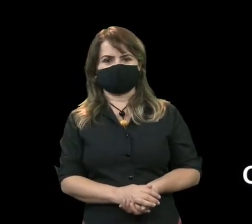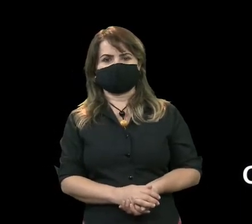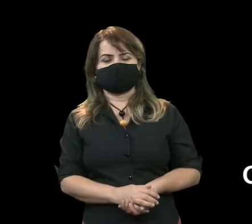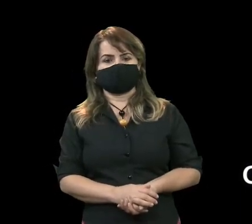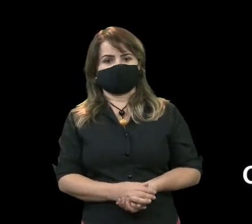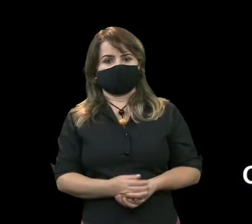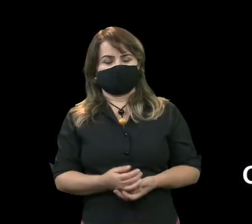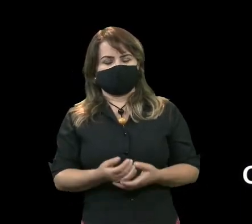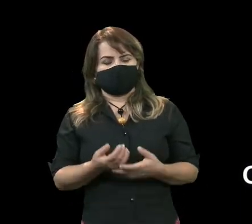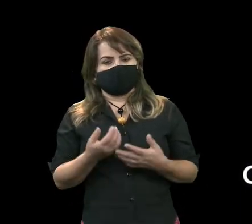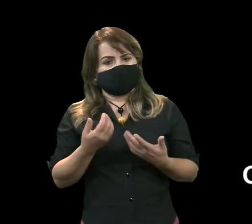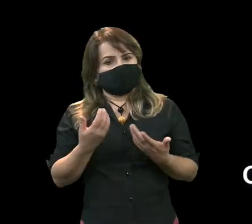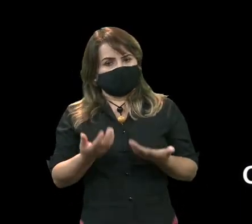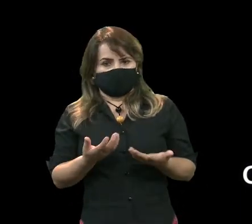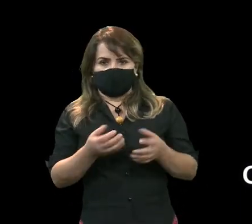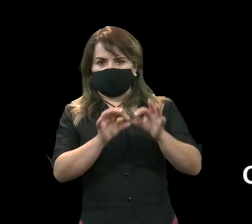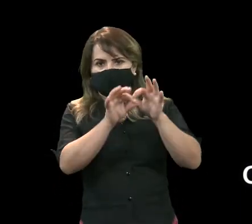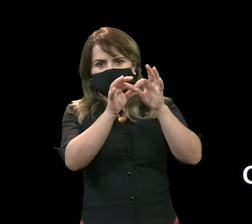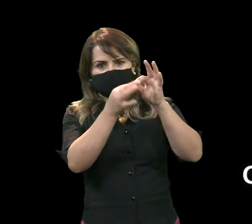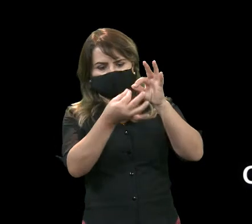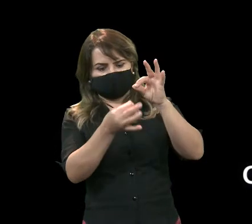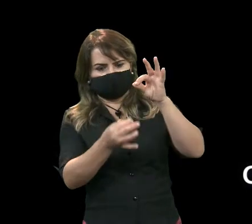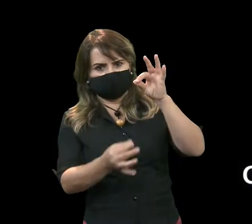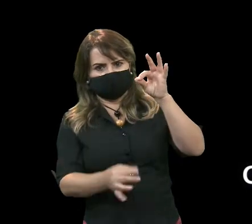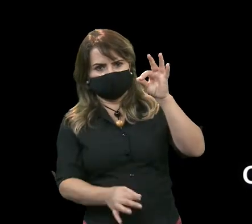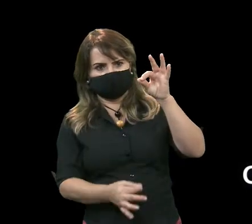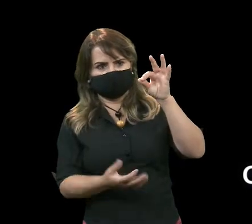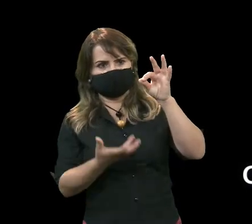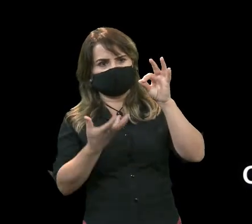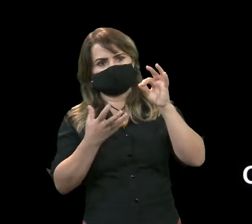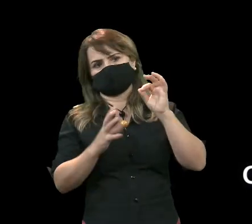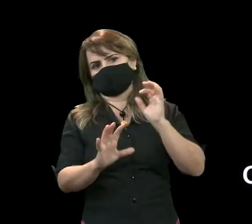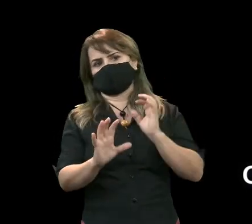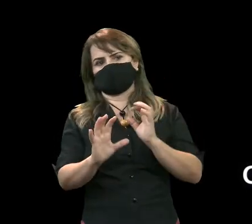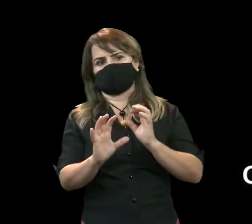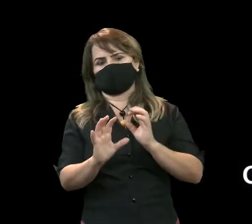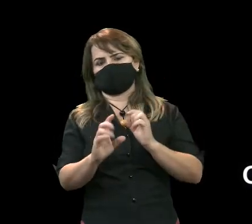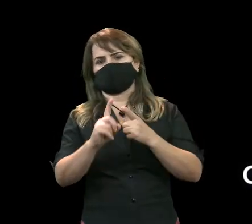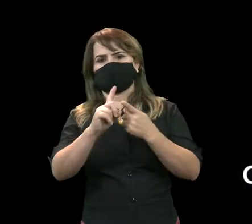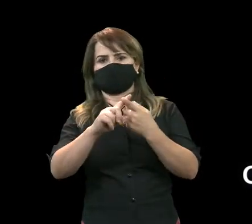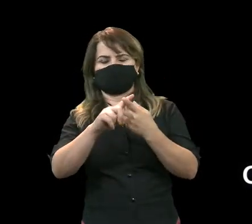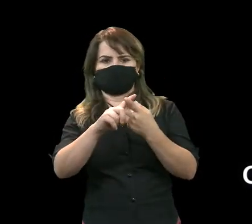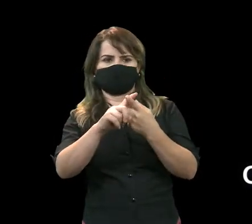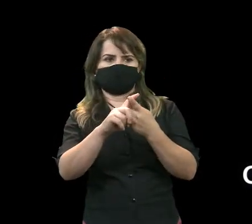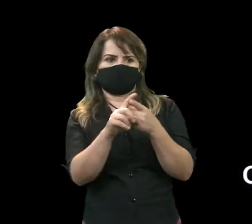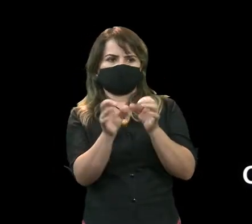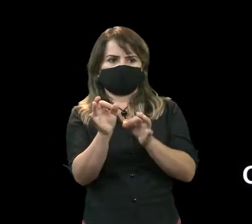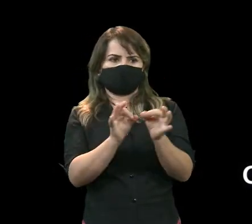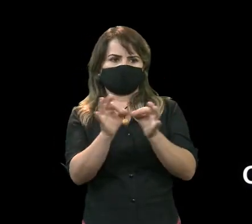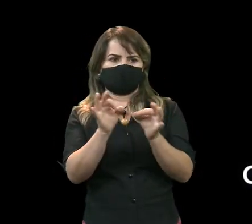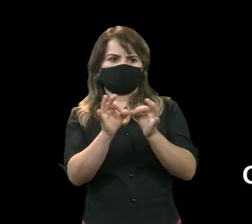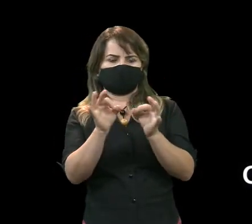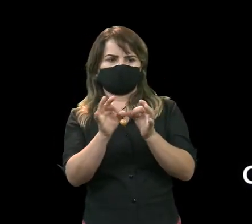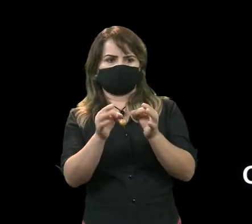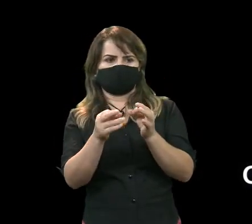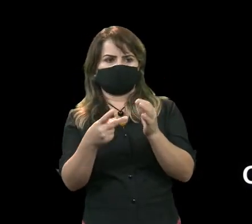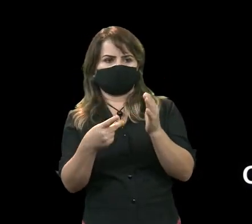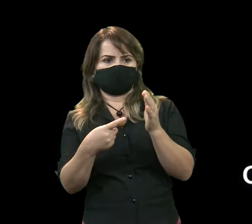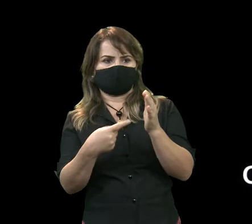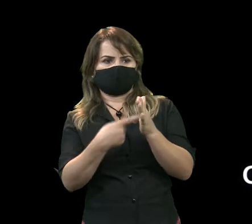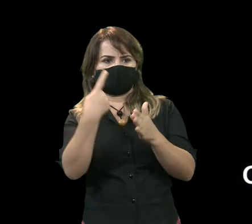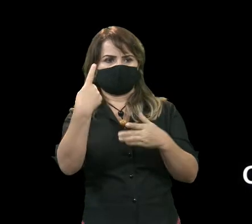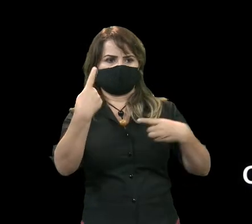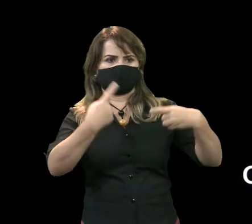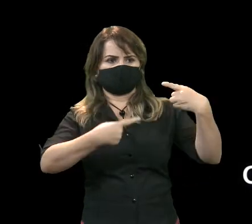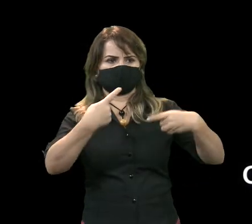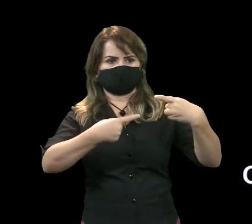não queria nem estender mais, porque esse projeto vai ser votado em primeira e deve voltar na próxima semana, e eu creio que deve ser aprovado